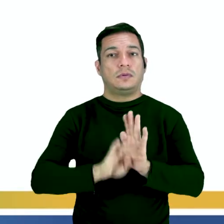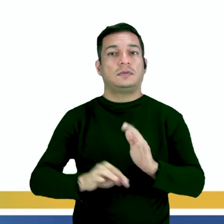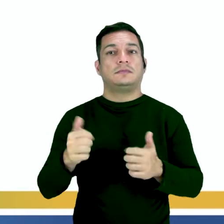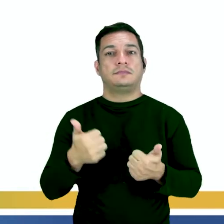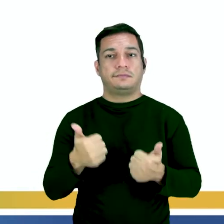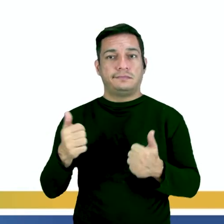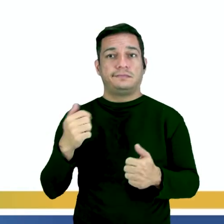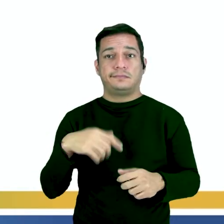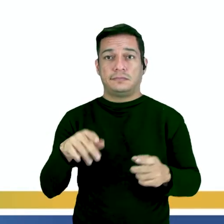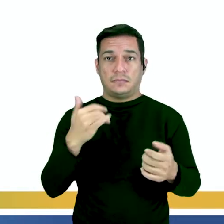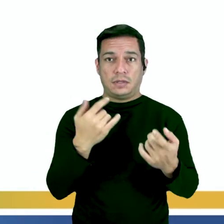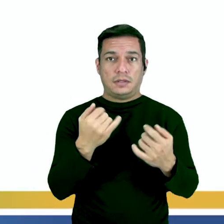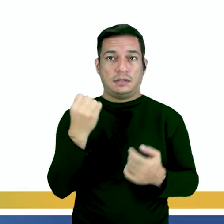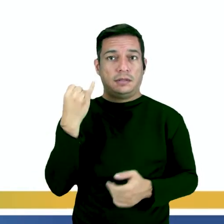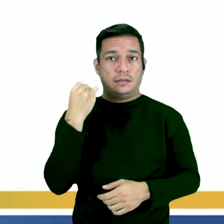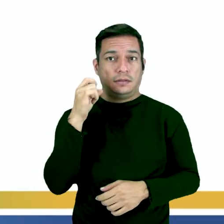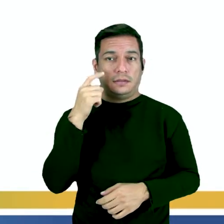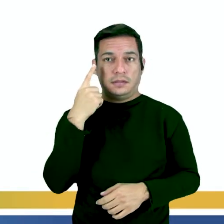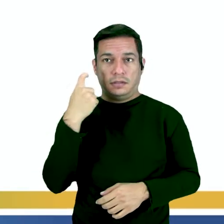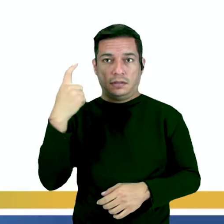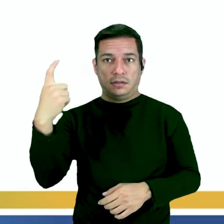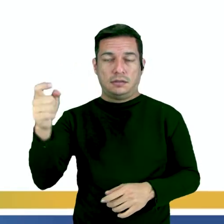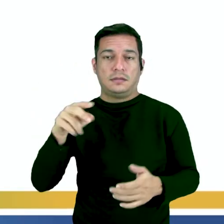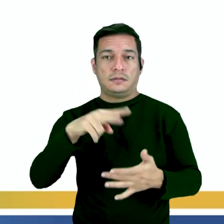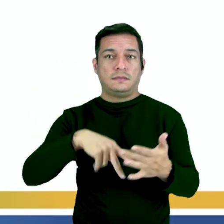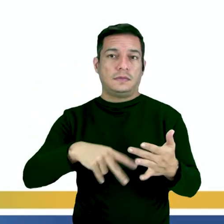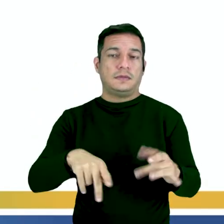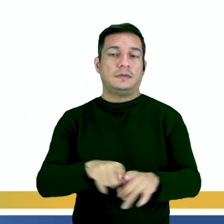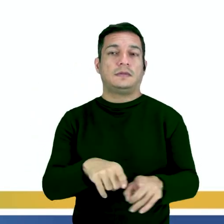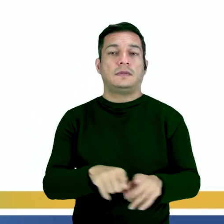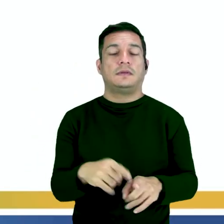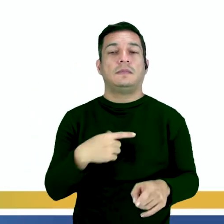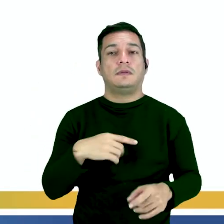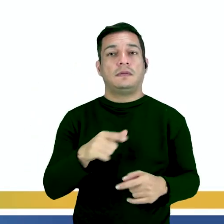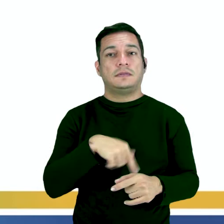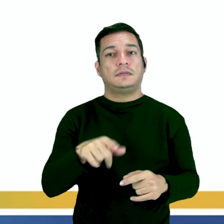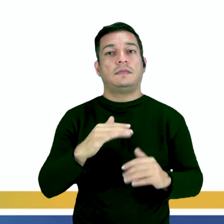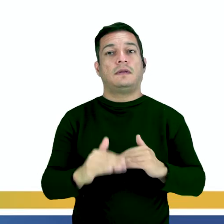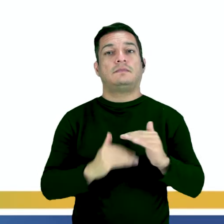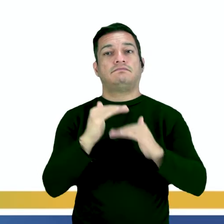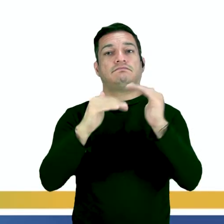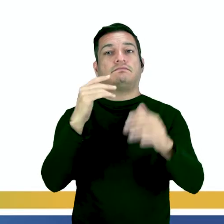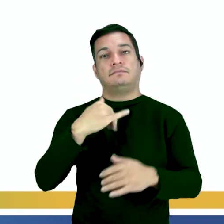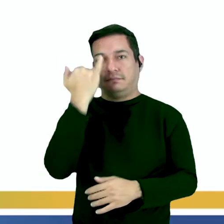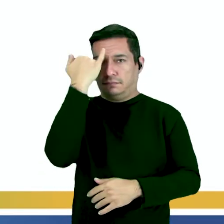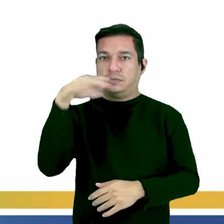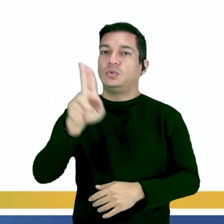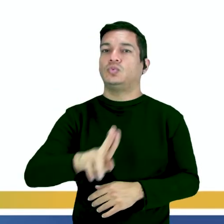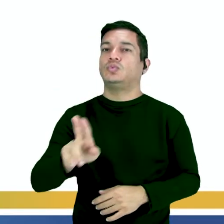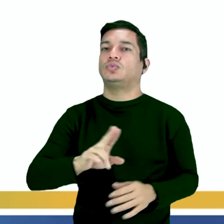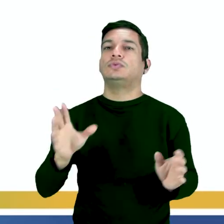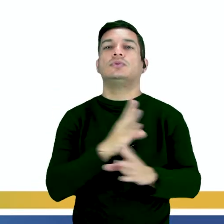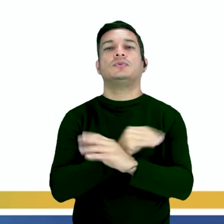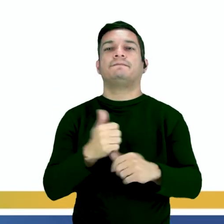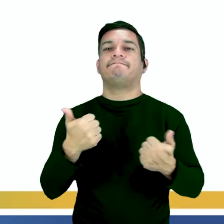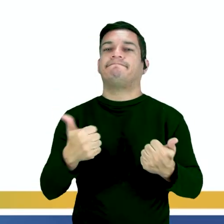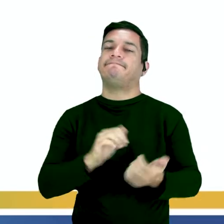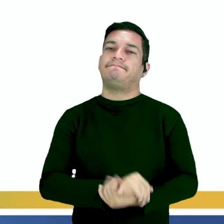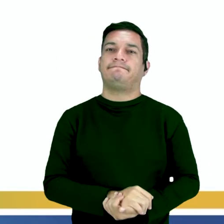ser interessante para o leitor. A gente vai perceber uma progressão da ideia aí através do uso dessas